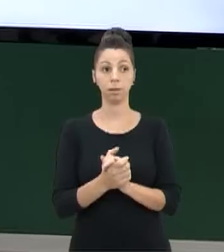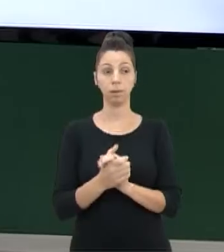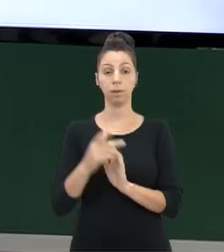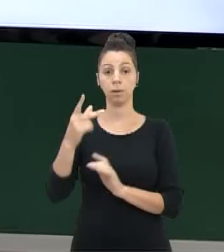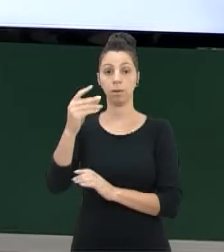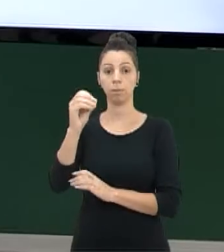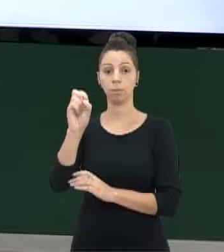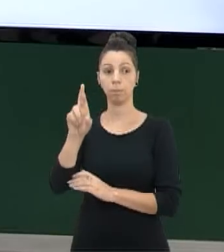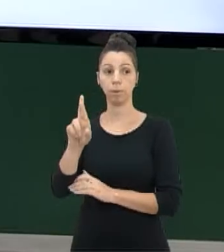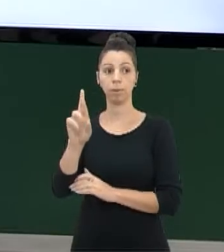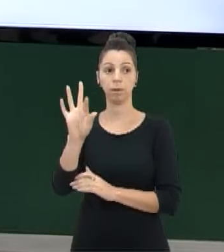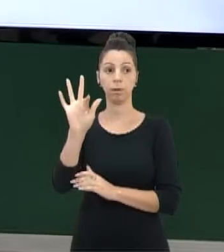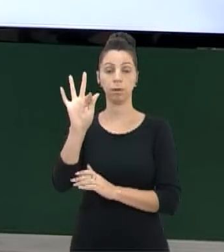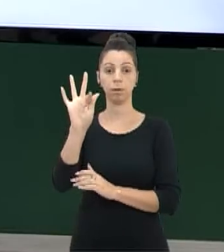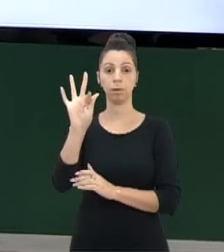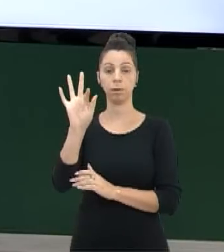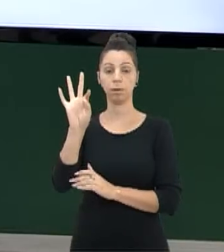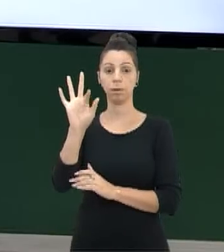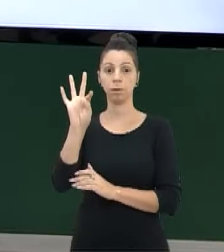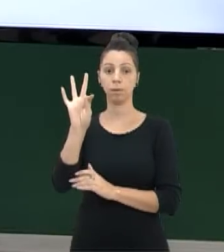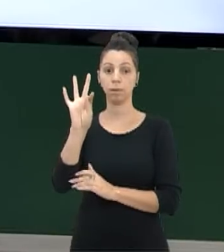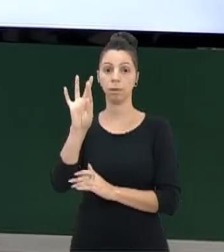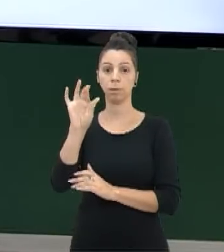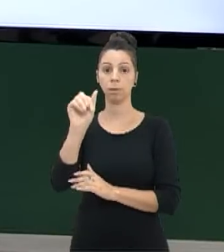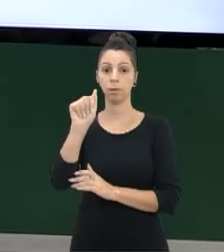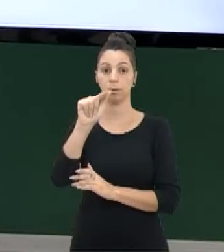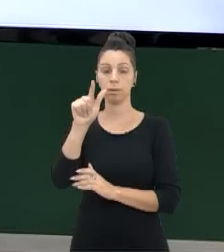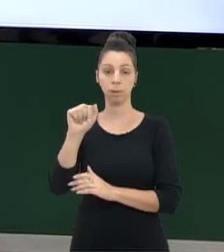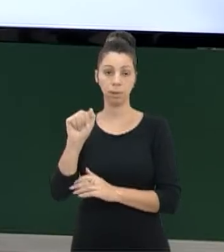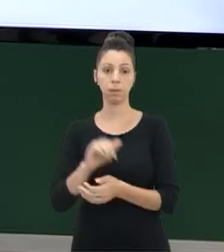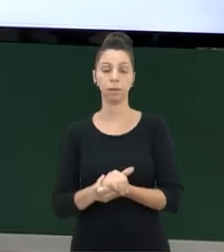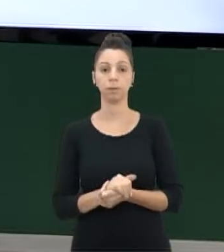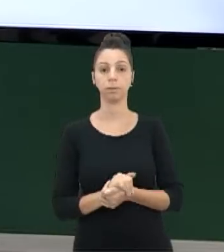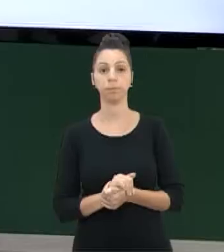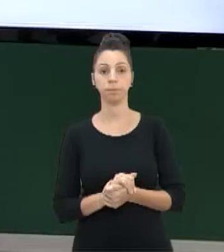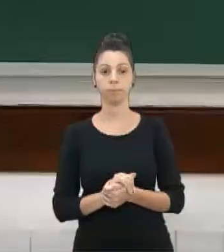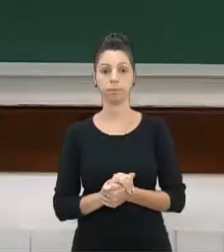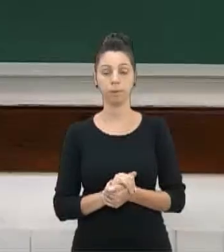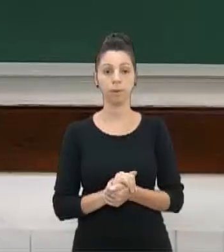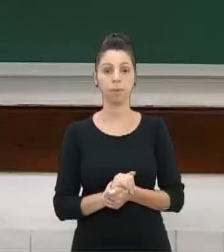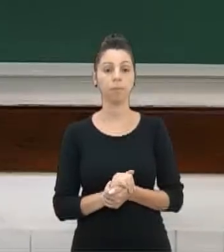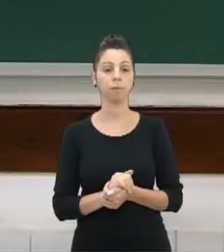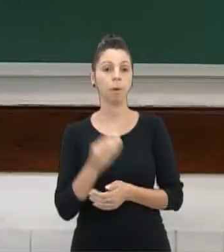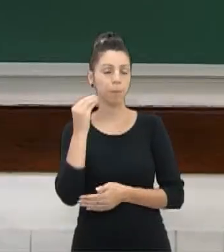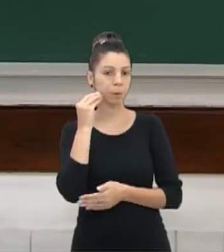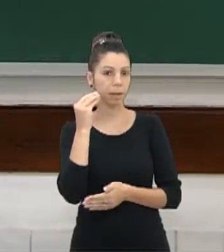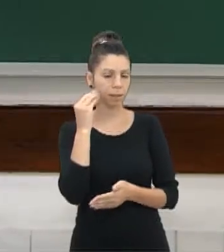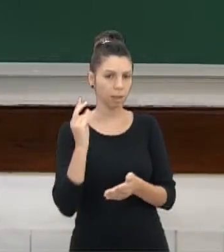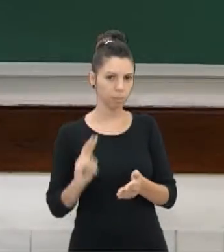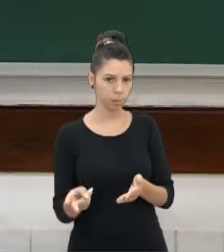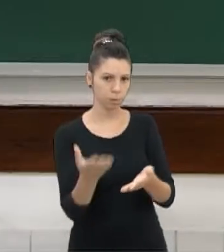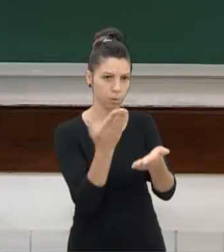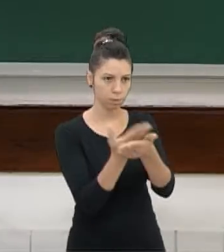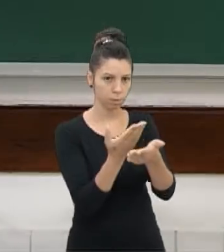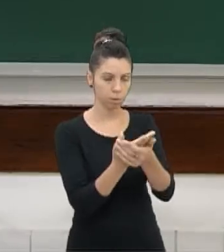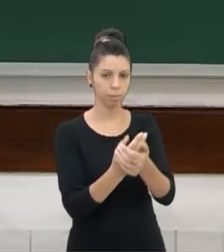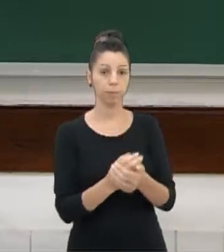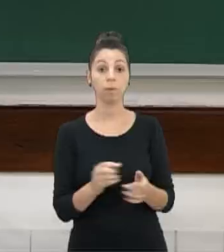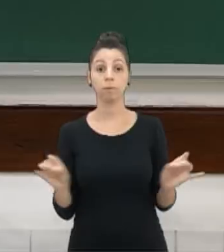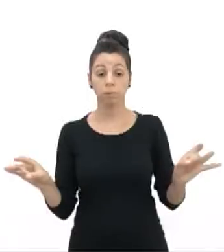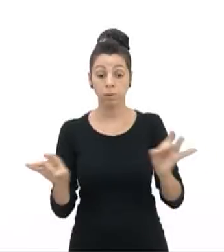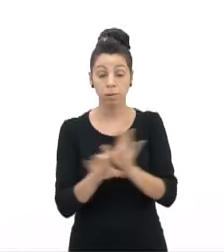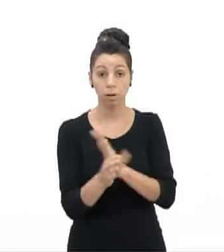mais exercícios, se né, ficou em dúvida, assiste a aula de novo e vamos continuar estudando, ok? Vamos fechar nossa aula com um